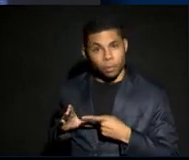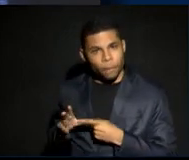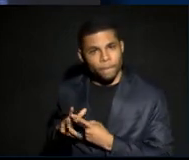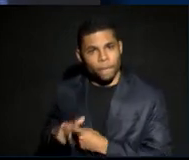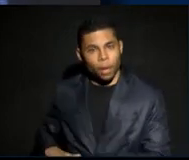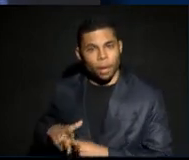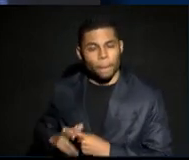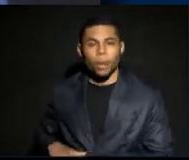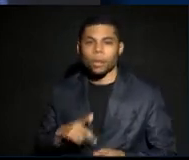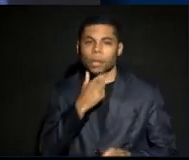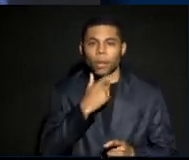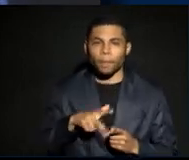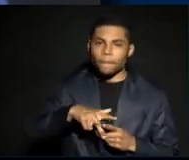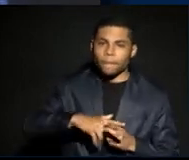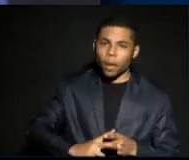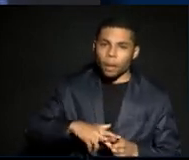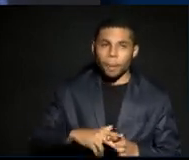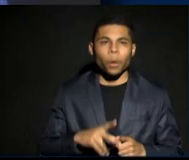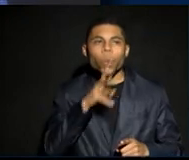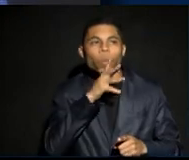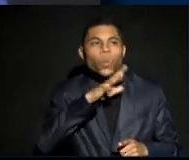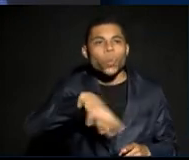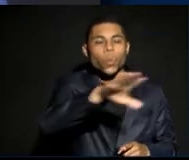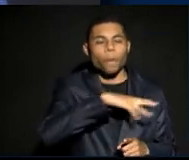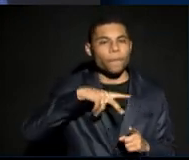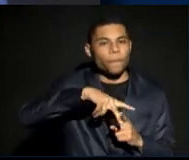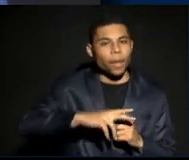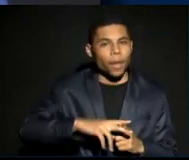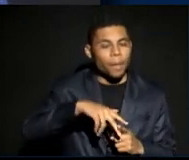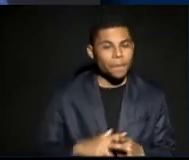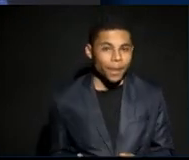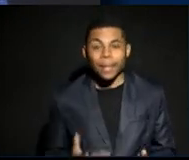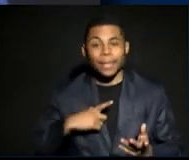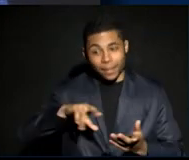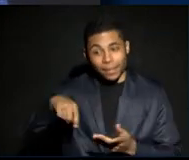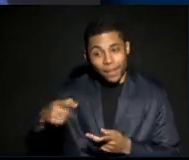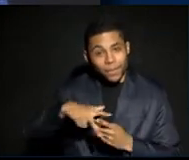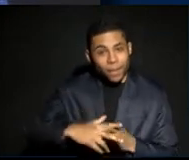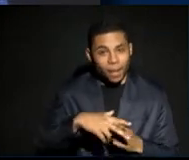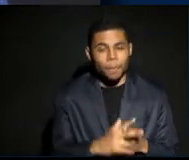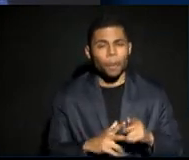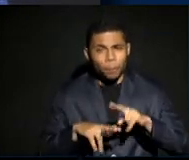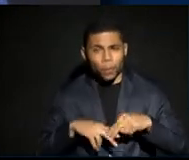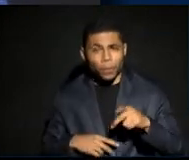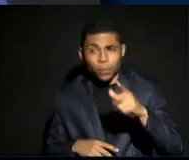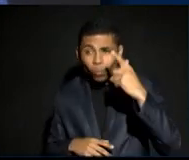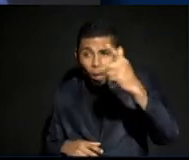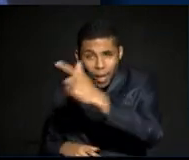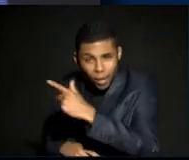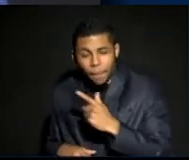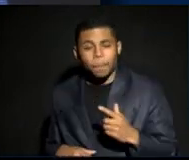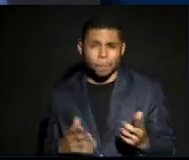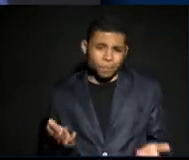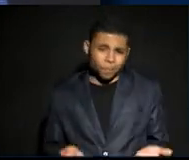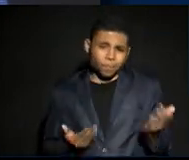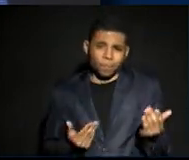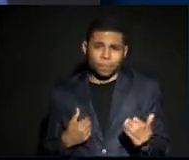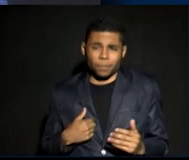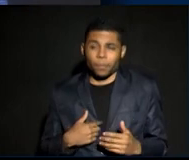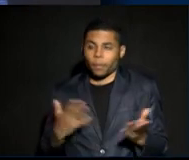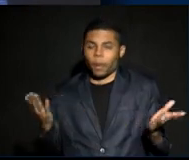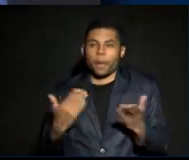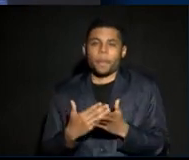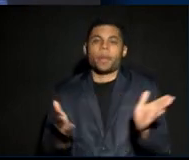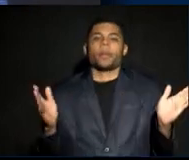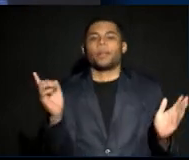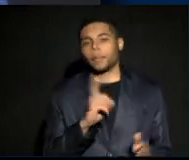mercado e o mercado tá ficando chato porque existe agora competência da comunicação em outro idioma né se não tiver o jovem não vai ter